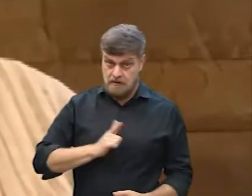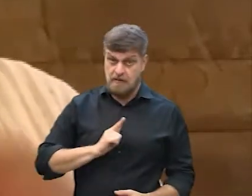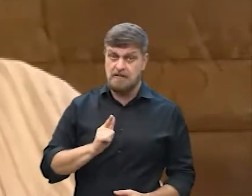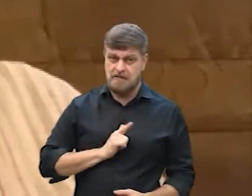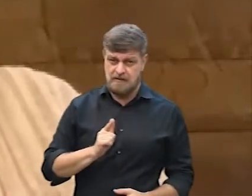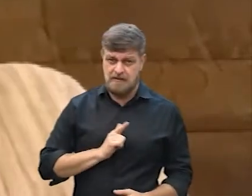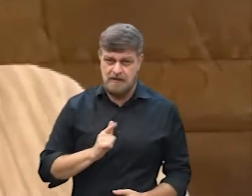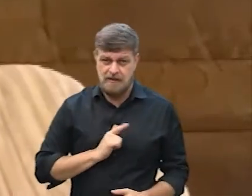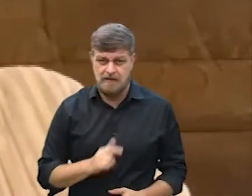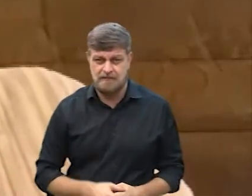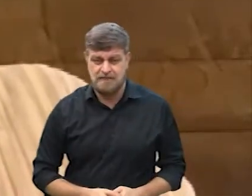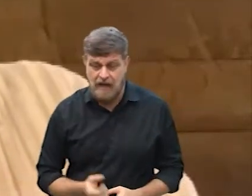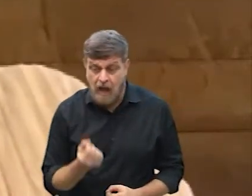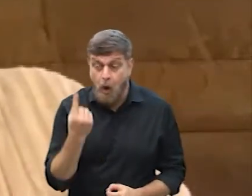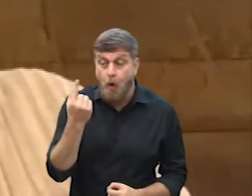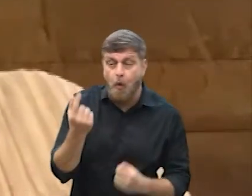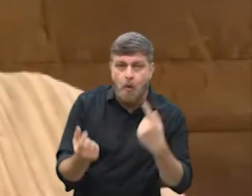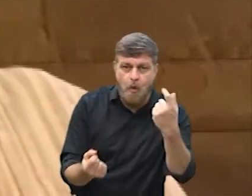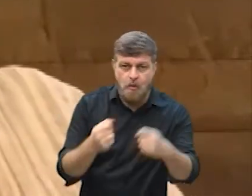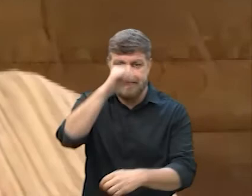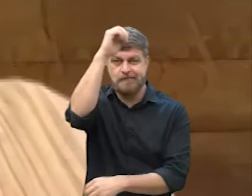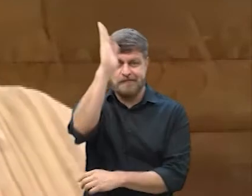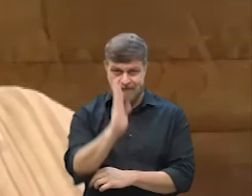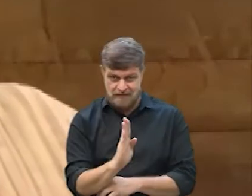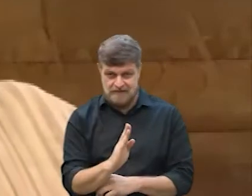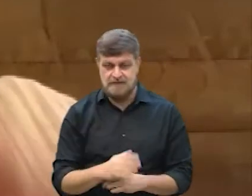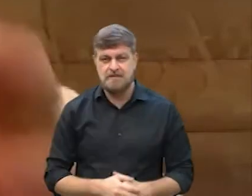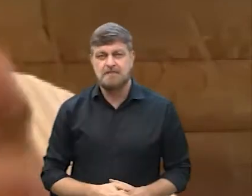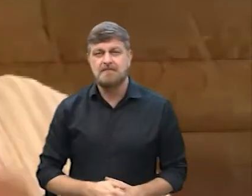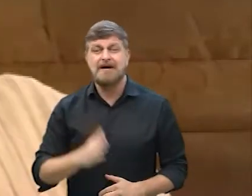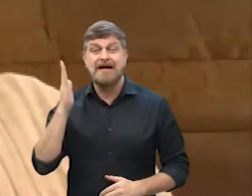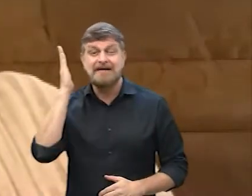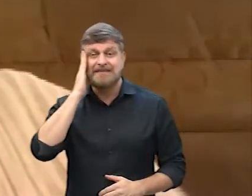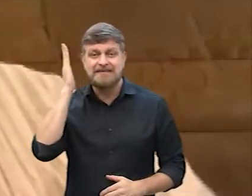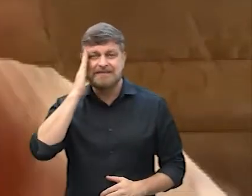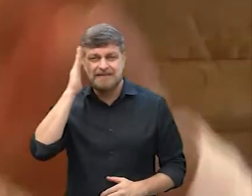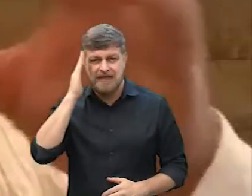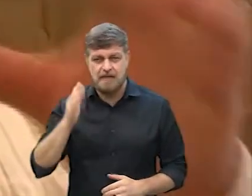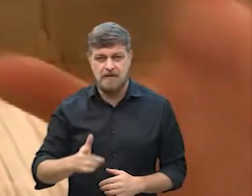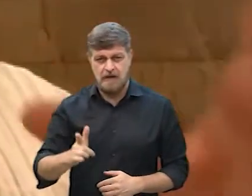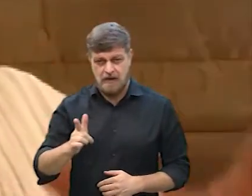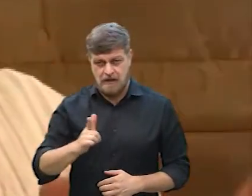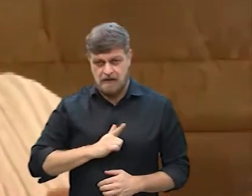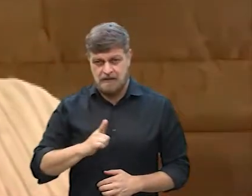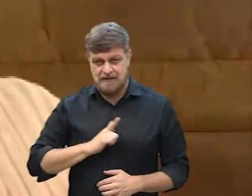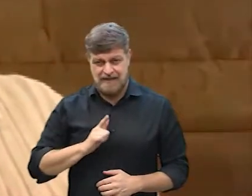falando, isso é exceção no país. Claro que há